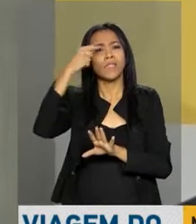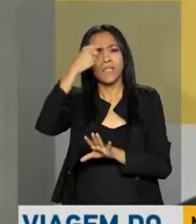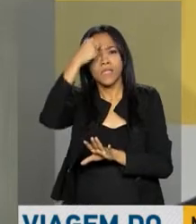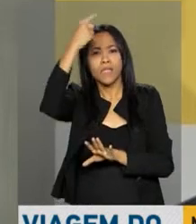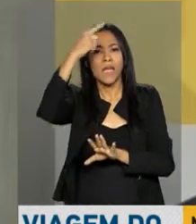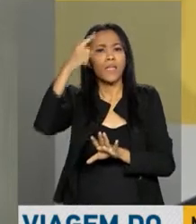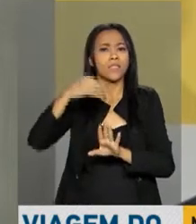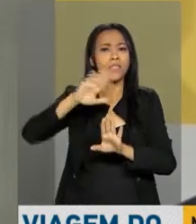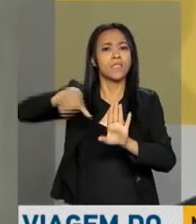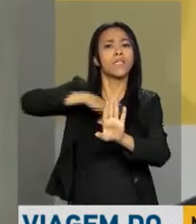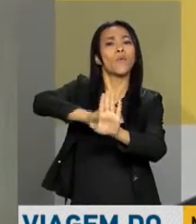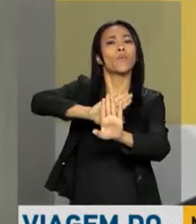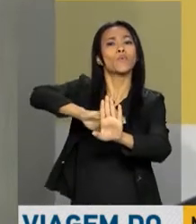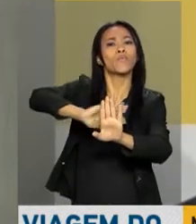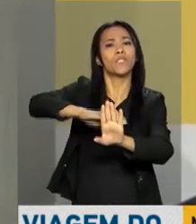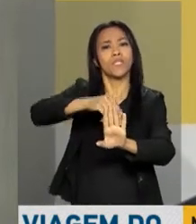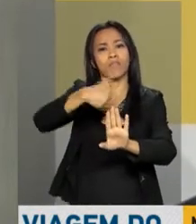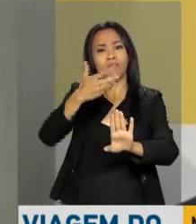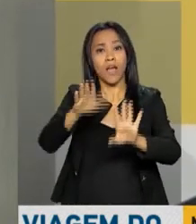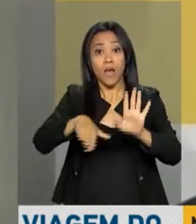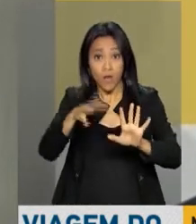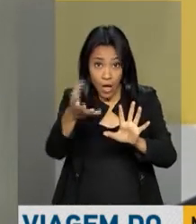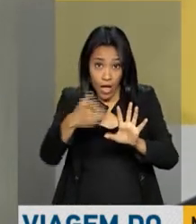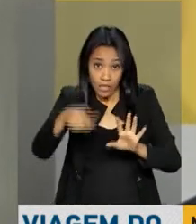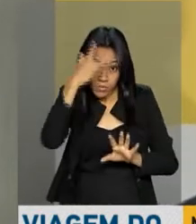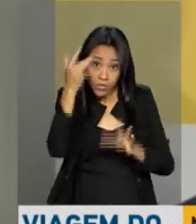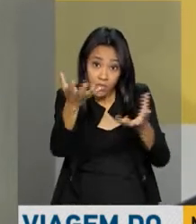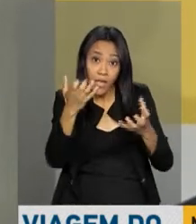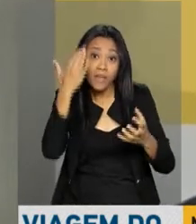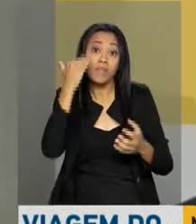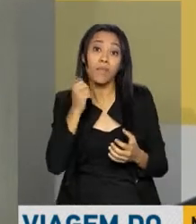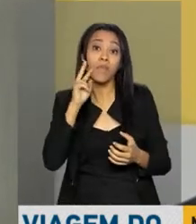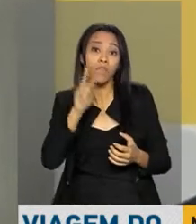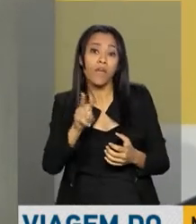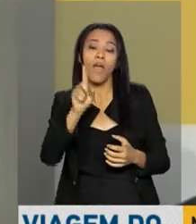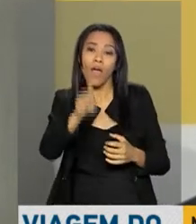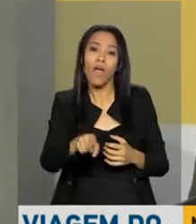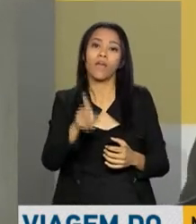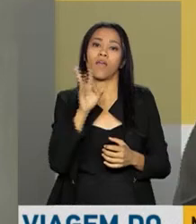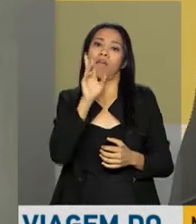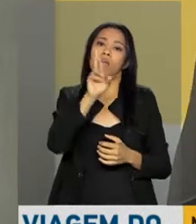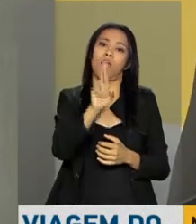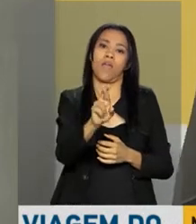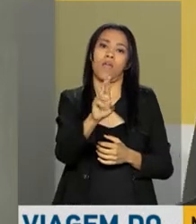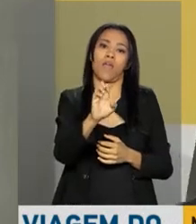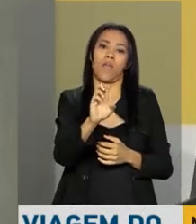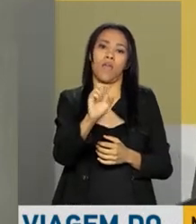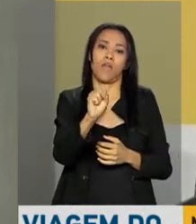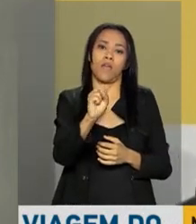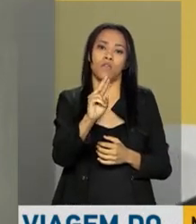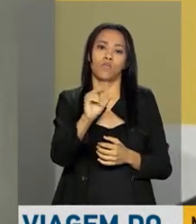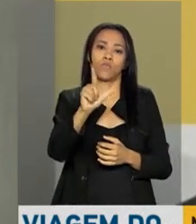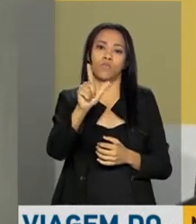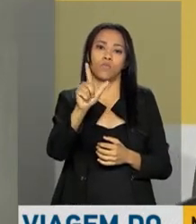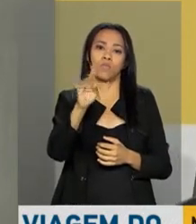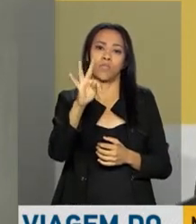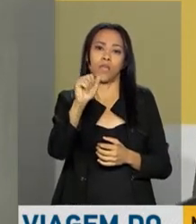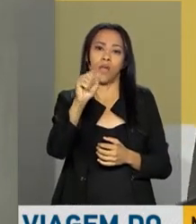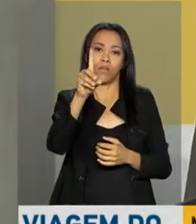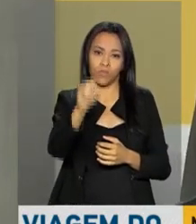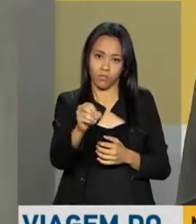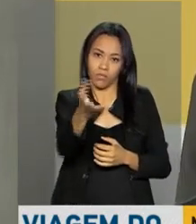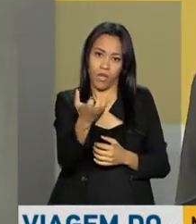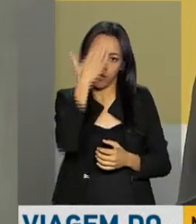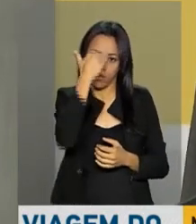que interessa ao cidadão são os resultados e é é nesta direção que nós estamos governando e é por